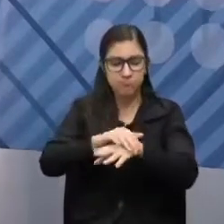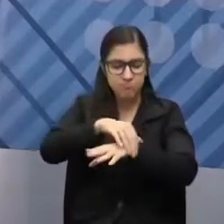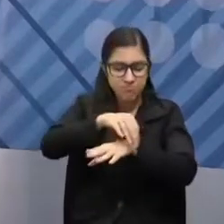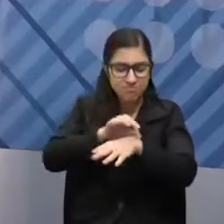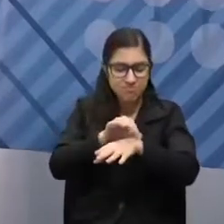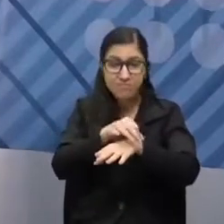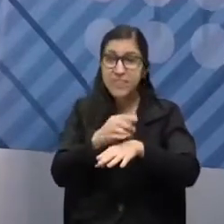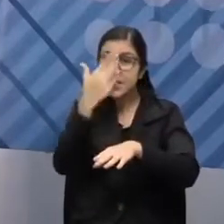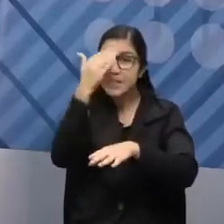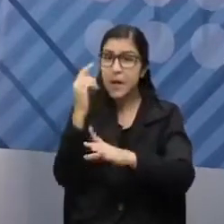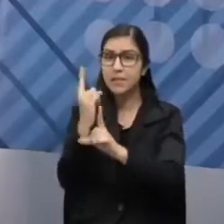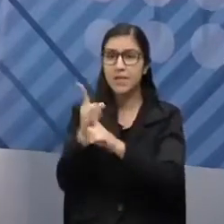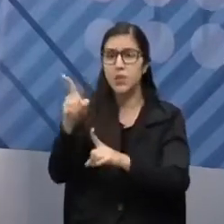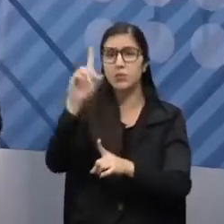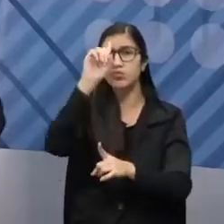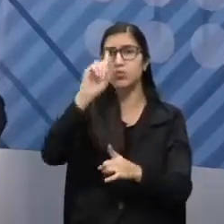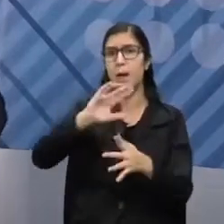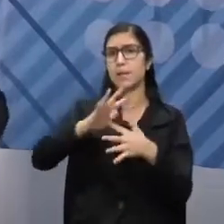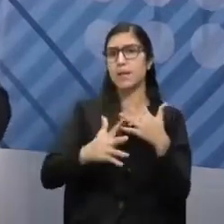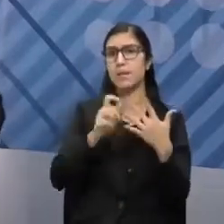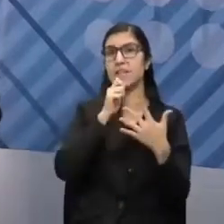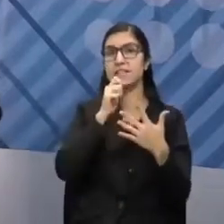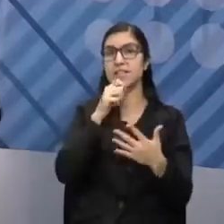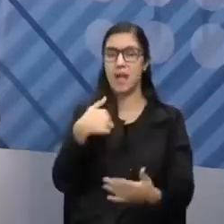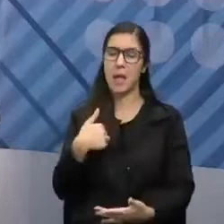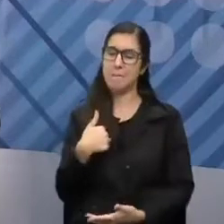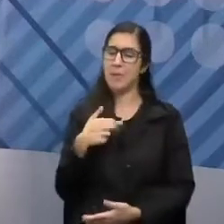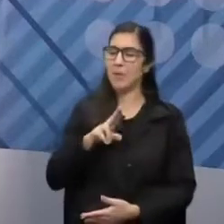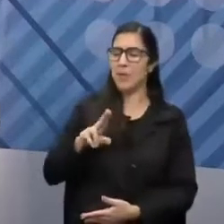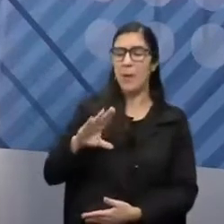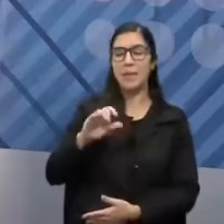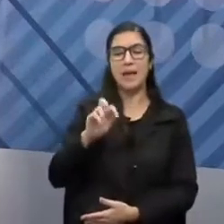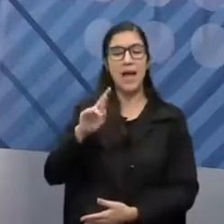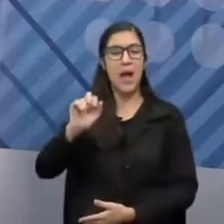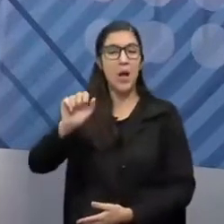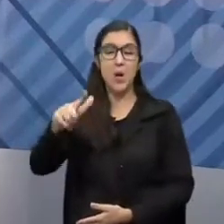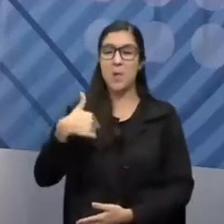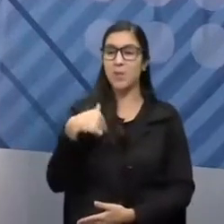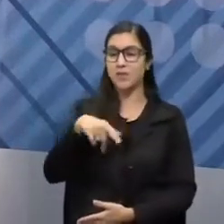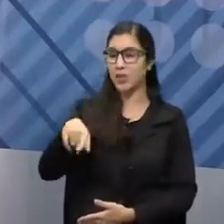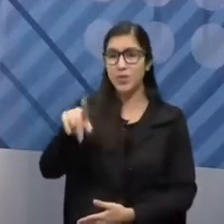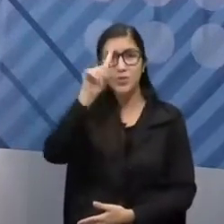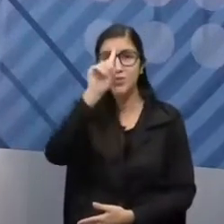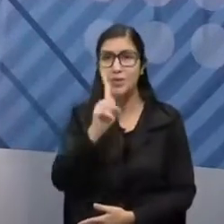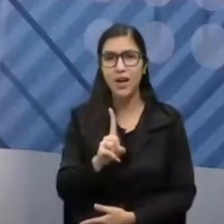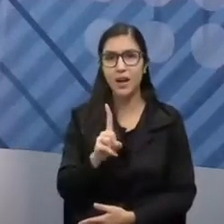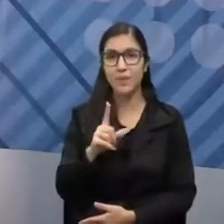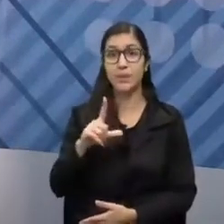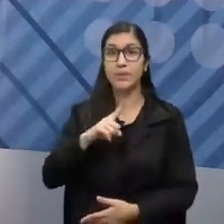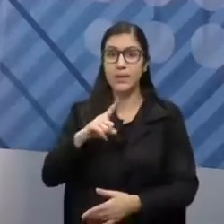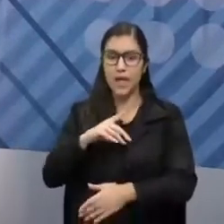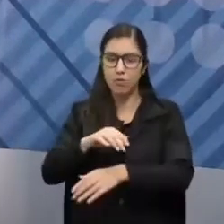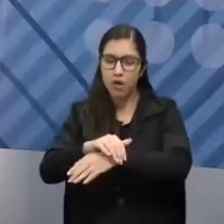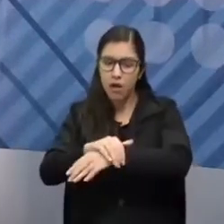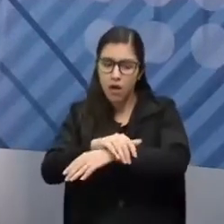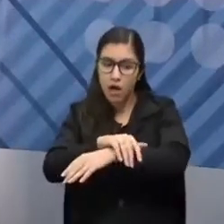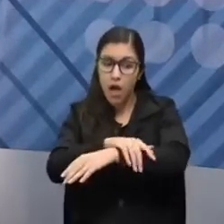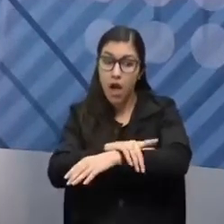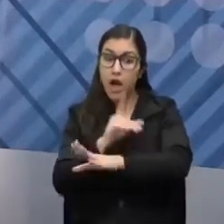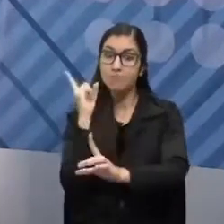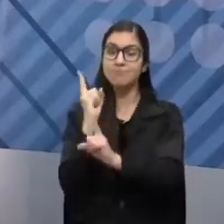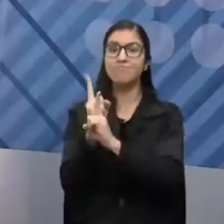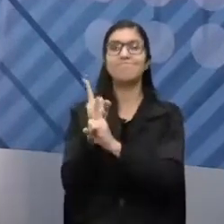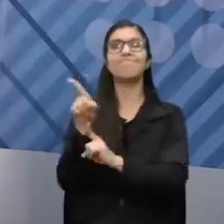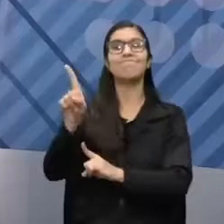adianta. Ele não sabe Libras ainda para entender que meu nome é Carol e que eu sou professora. Não, ele precisa entender que eu tenho uma pista, que ele toca e que